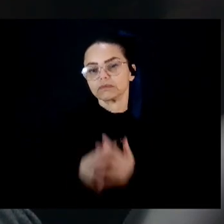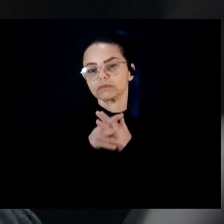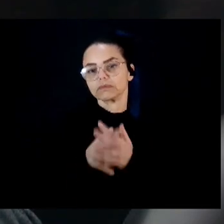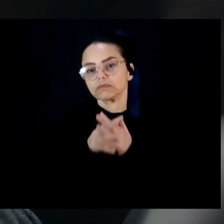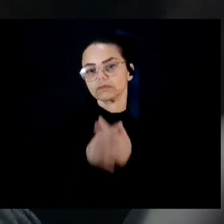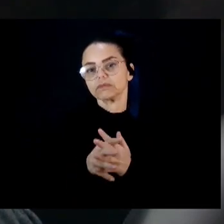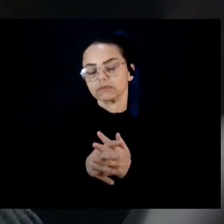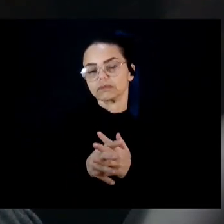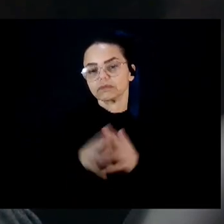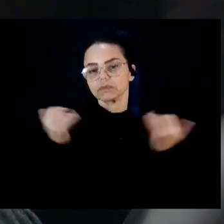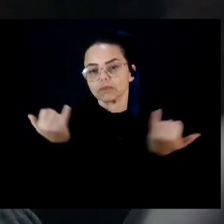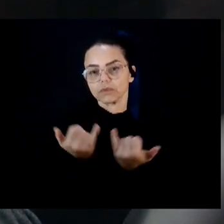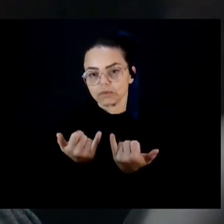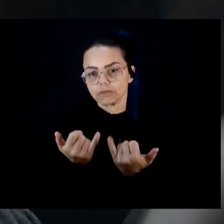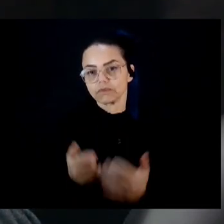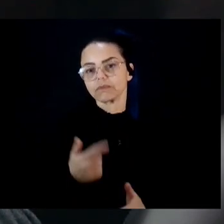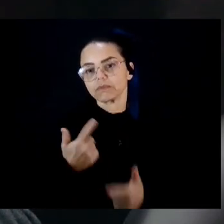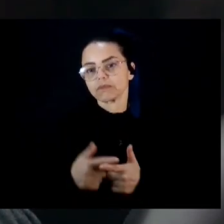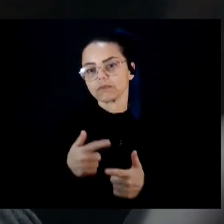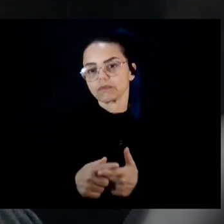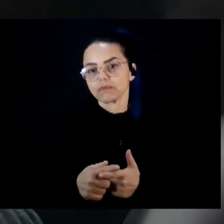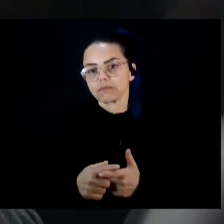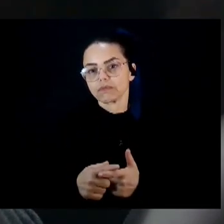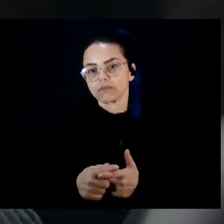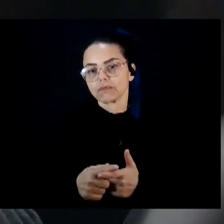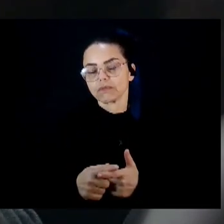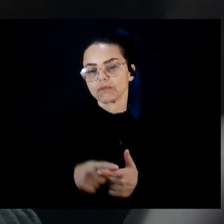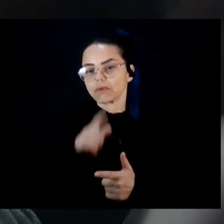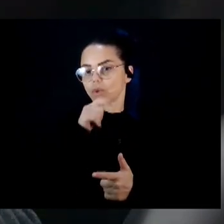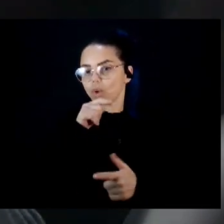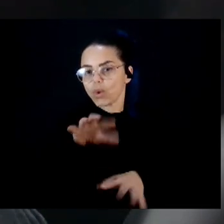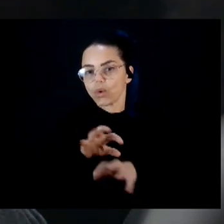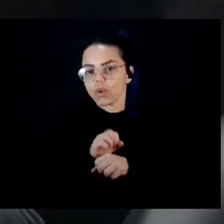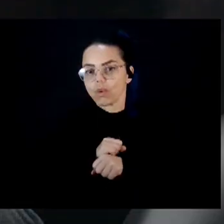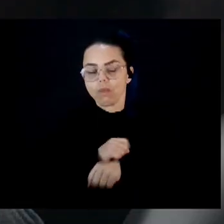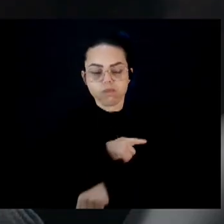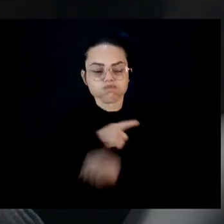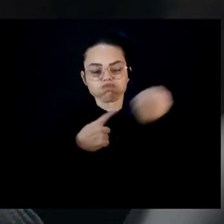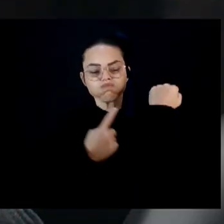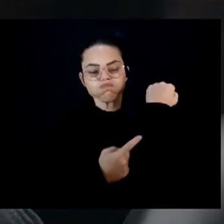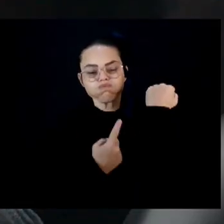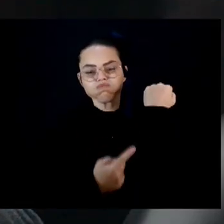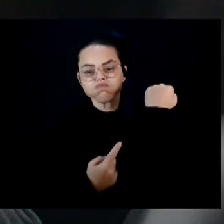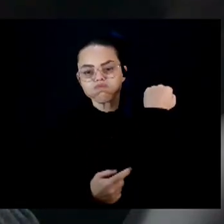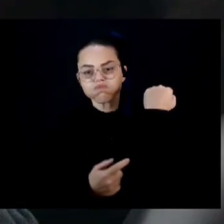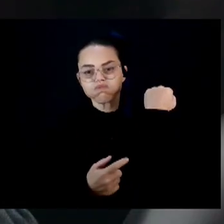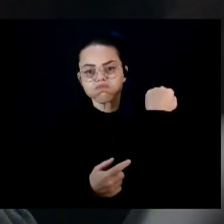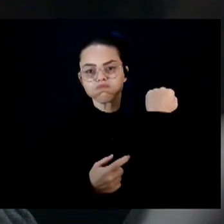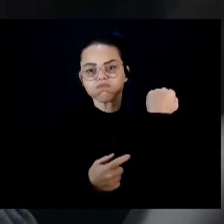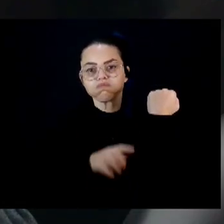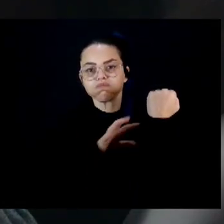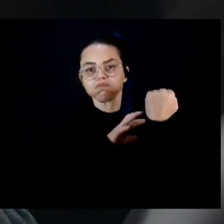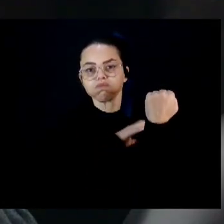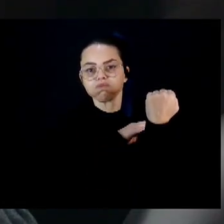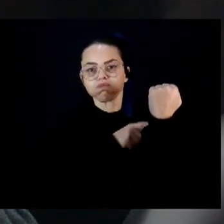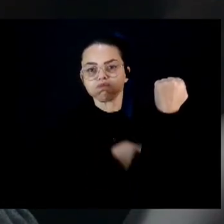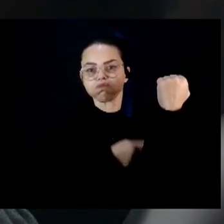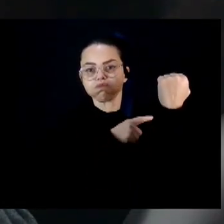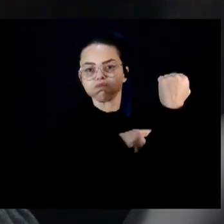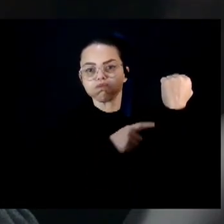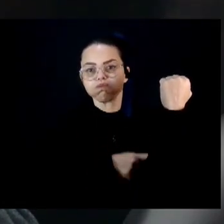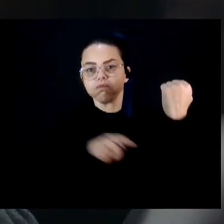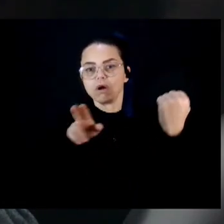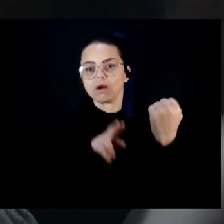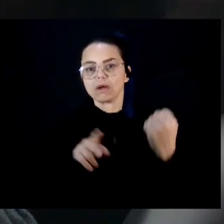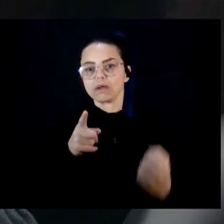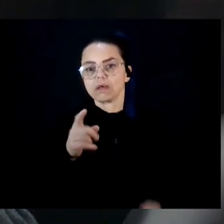de emagrecimento, porque ela puxa água para o músculo. Então a gente também tem que adequar a quantidade, né? E às vezes a gente vê as pessoas usando ali 10,